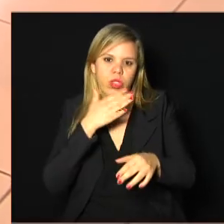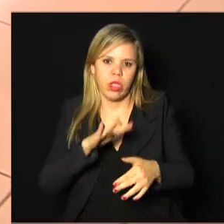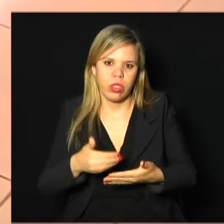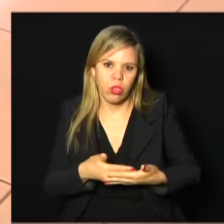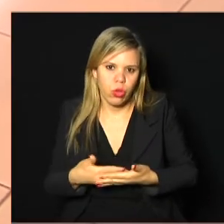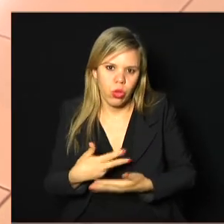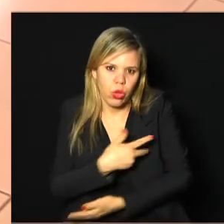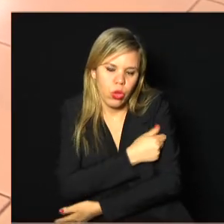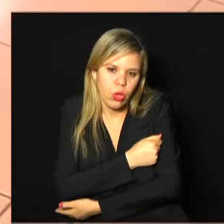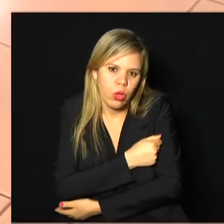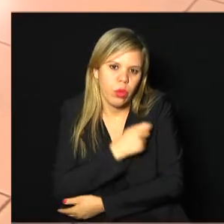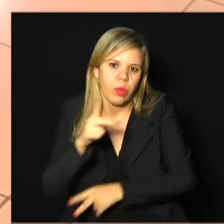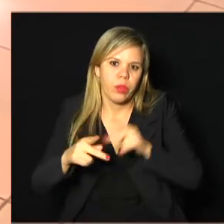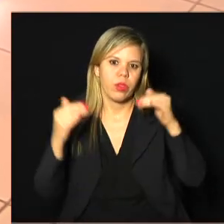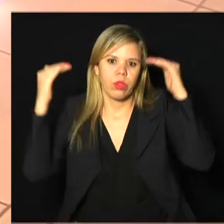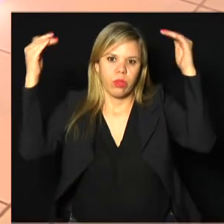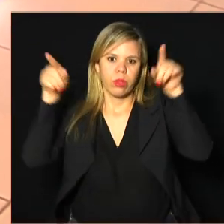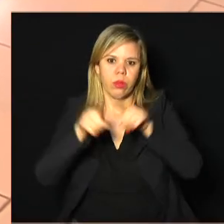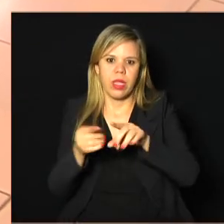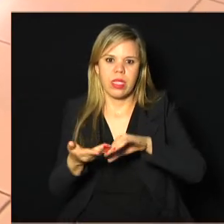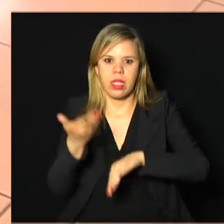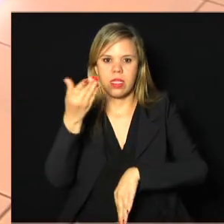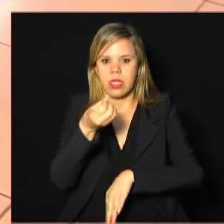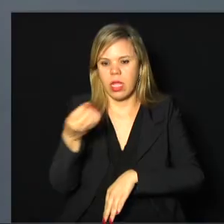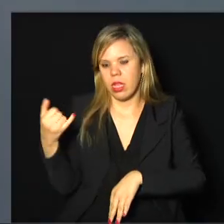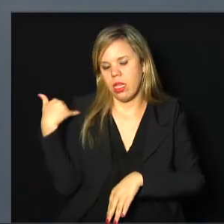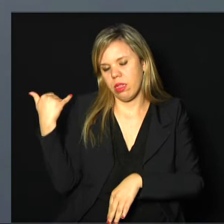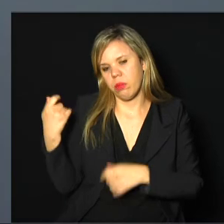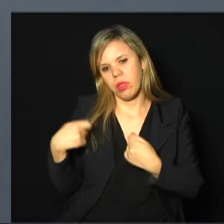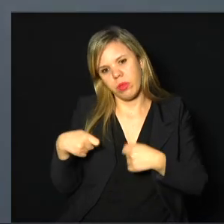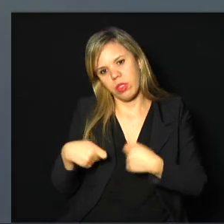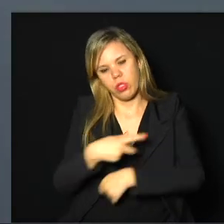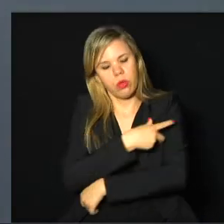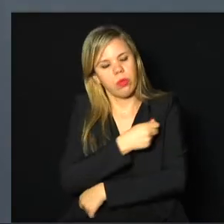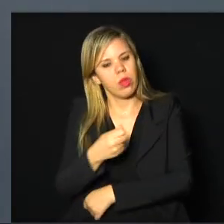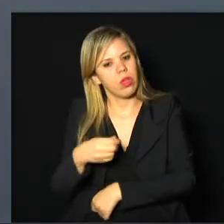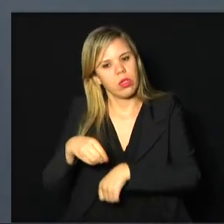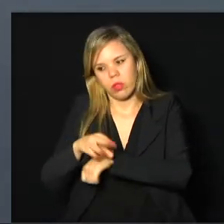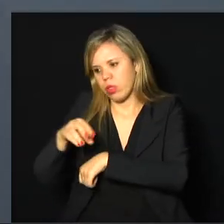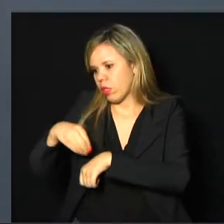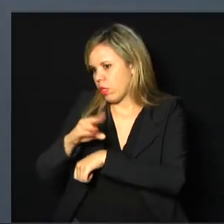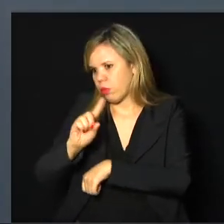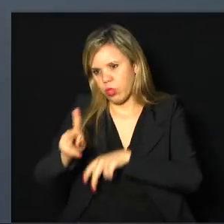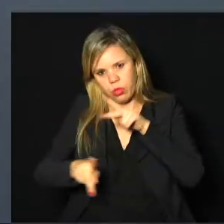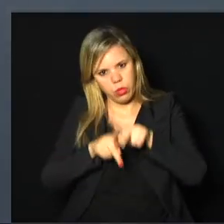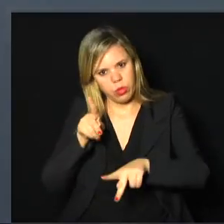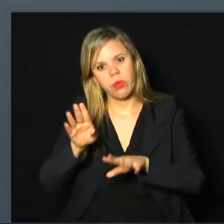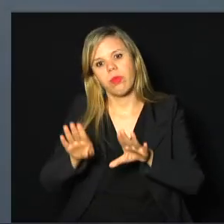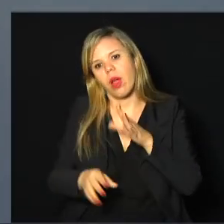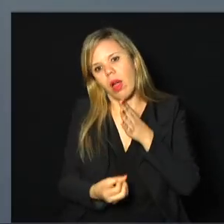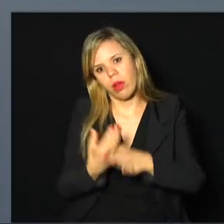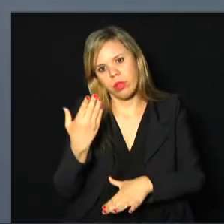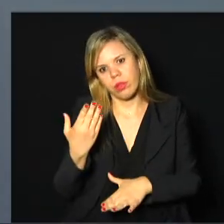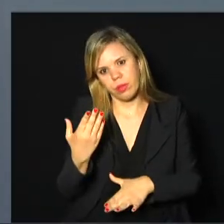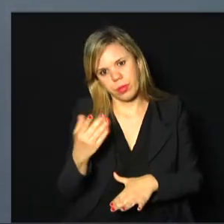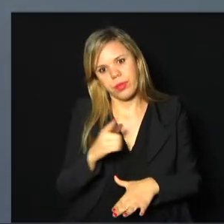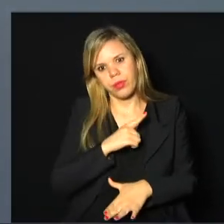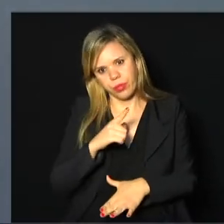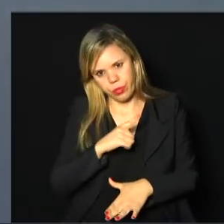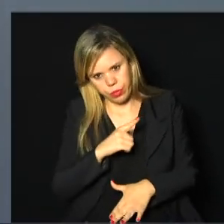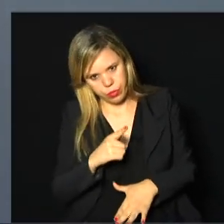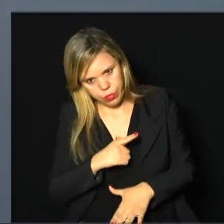adulto depois, acima de 60 anos, também deve tomar, e são doenças que a gente não transmite de pessoa para pessoa, mas